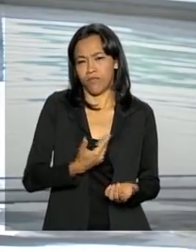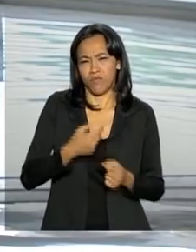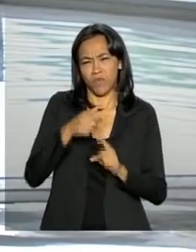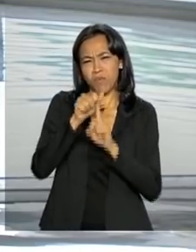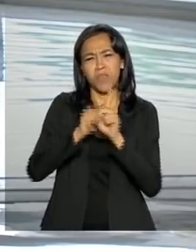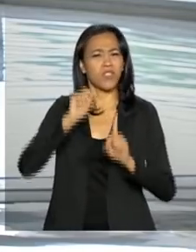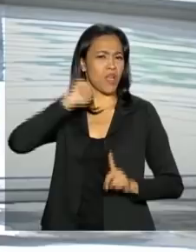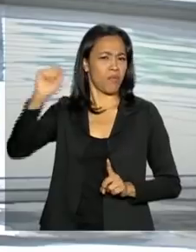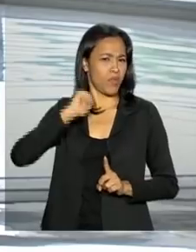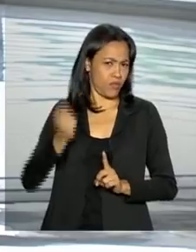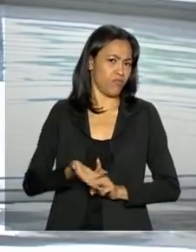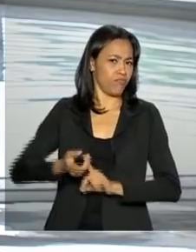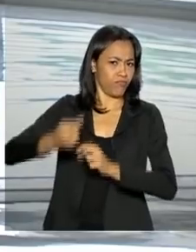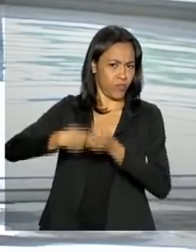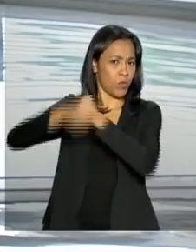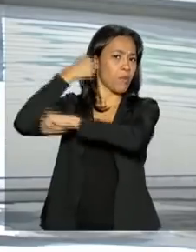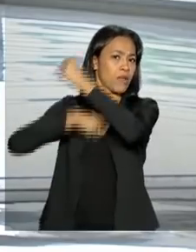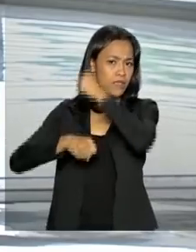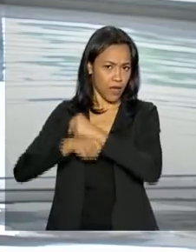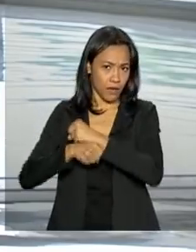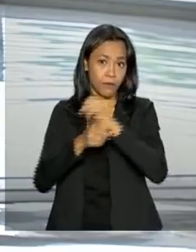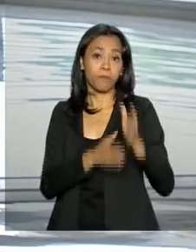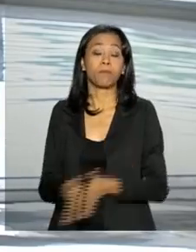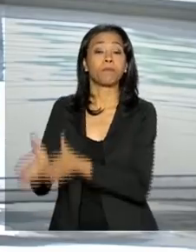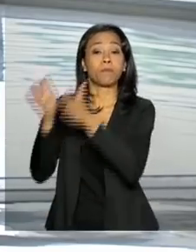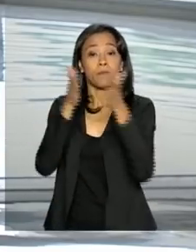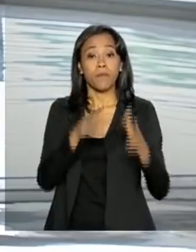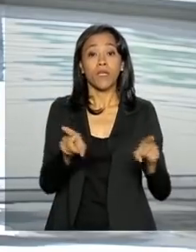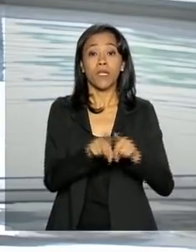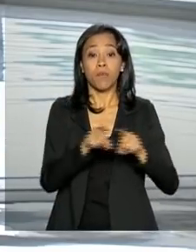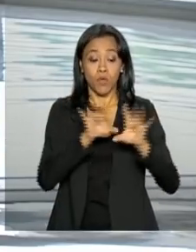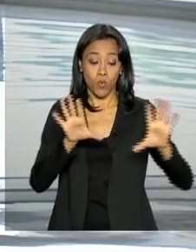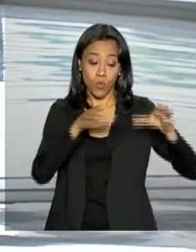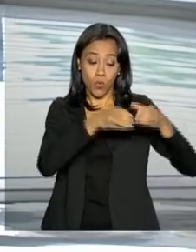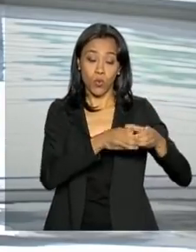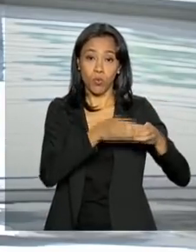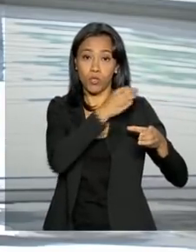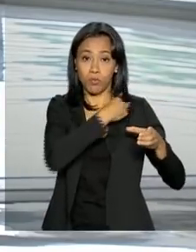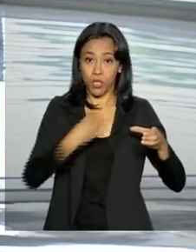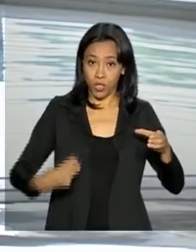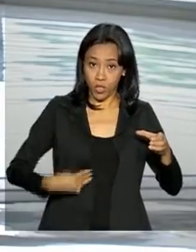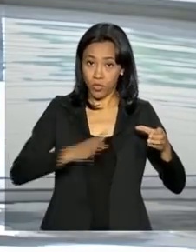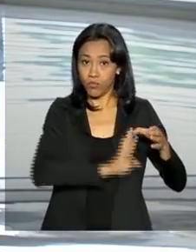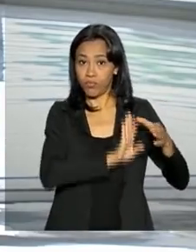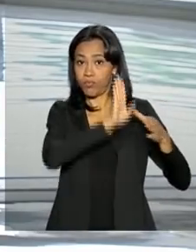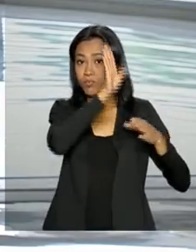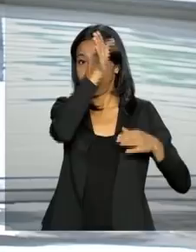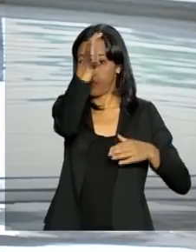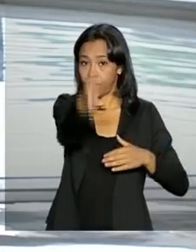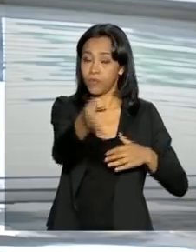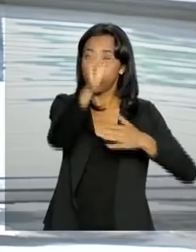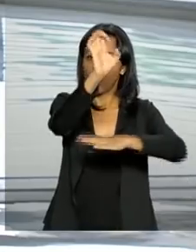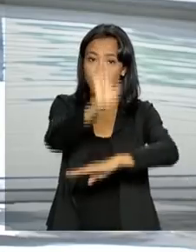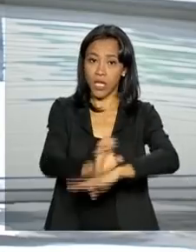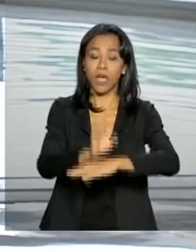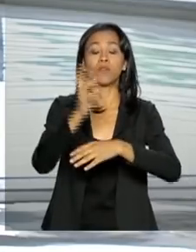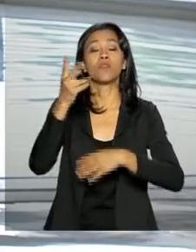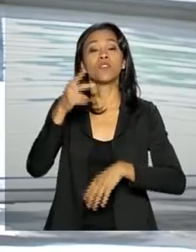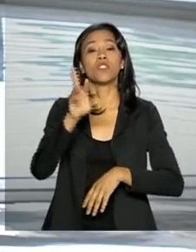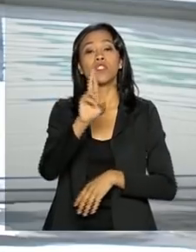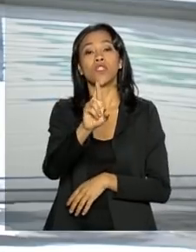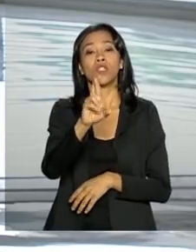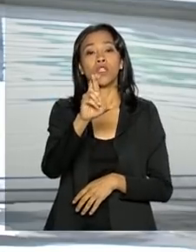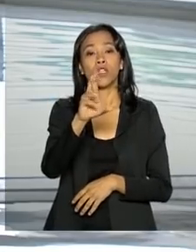ano passado. E uma comitiva de ministros está a caminho de Roraima. Eles vão verificar como está a situação